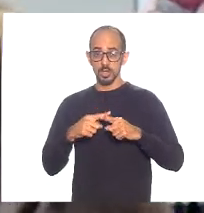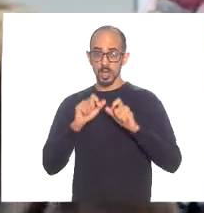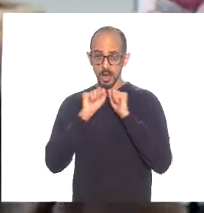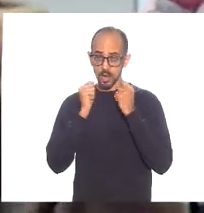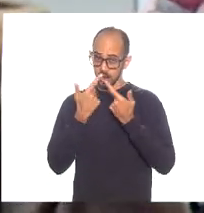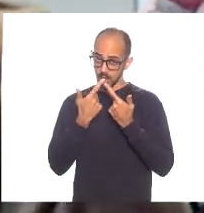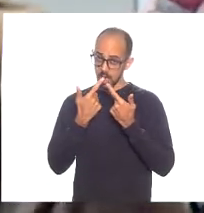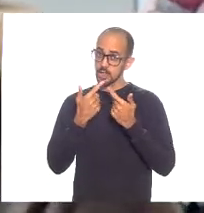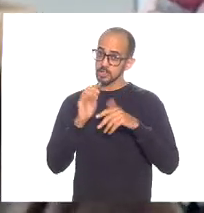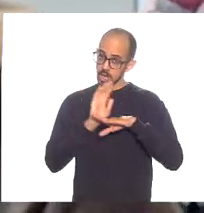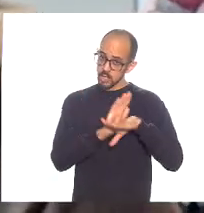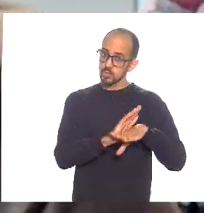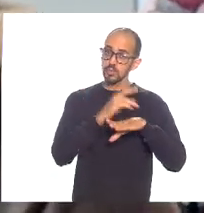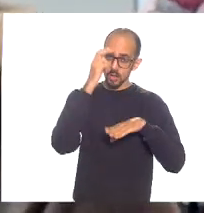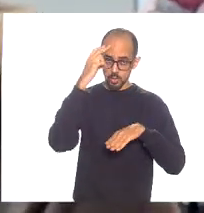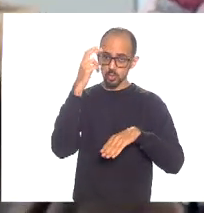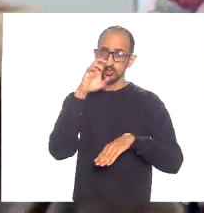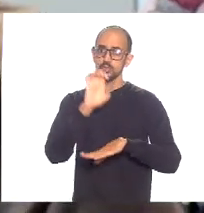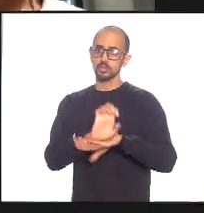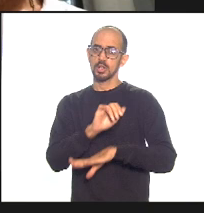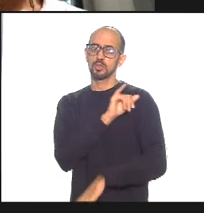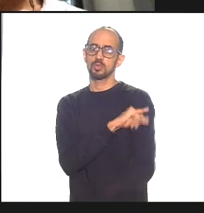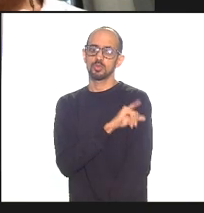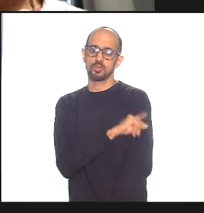Rio de Janeiro.